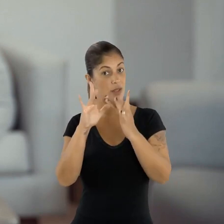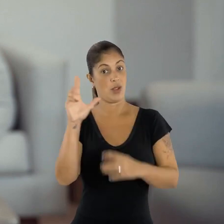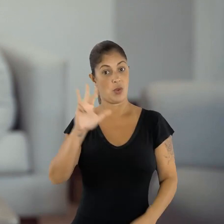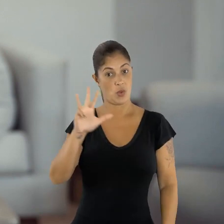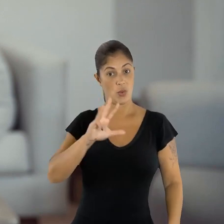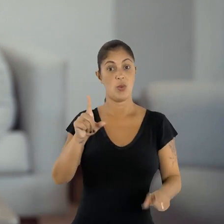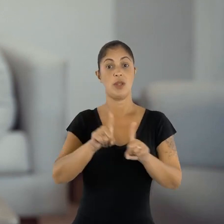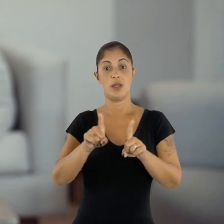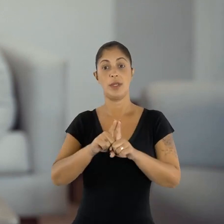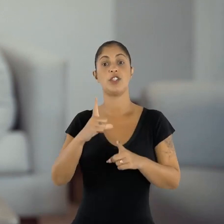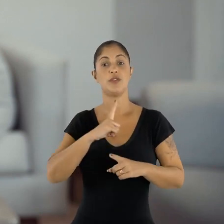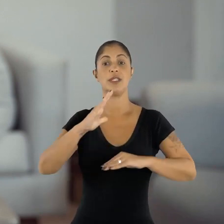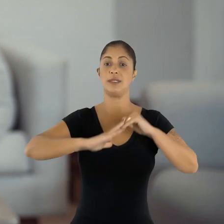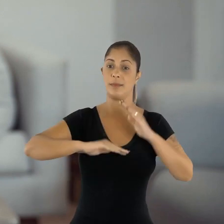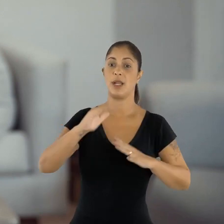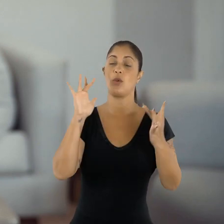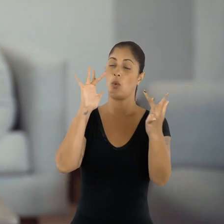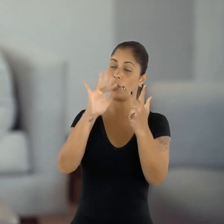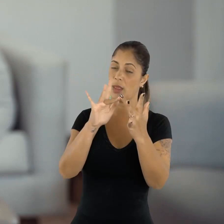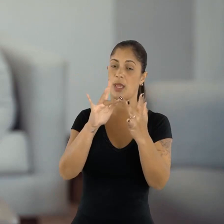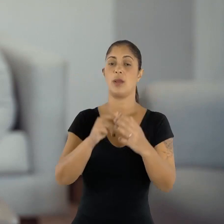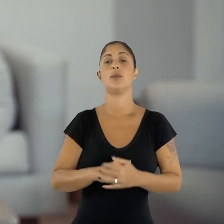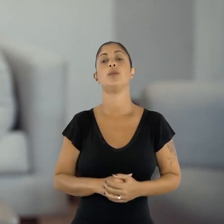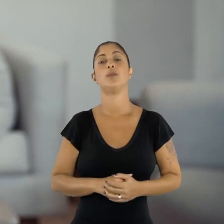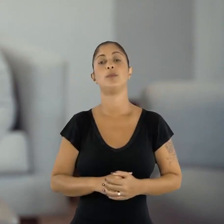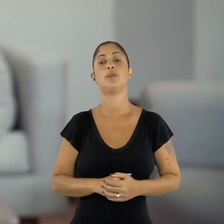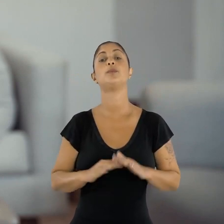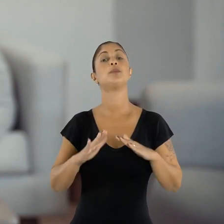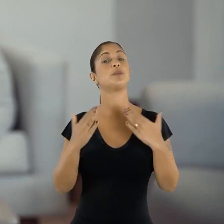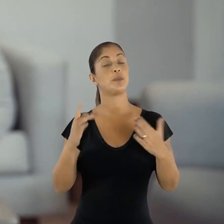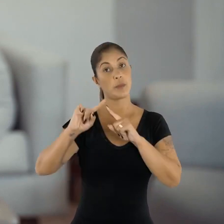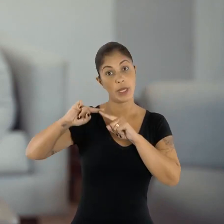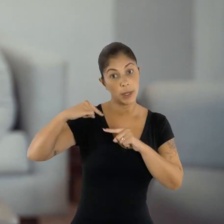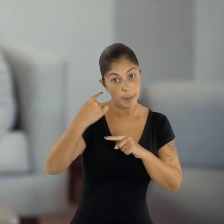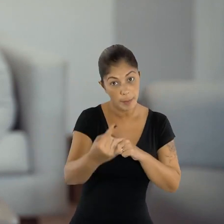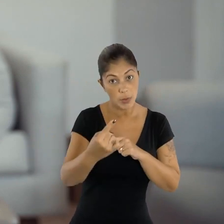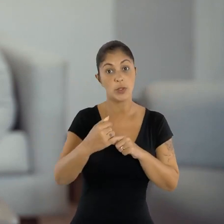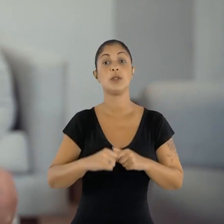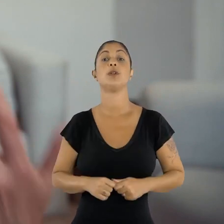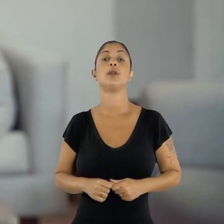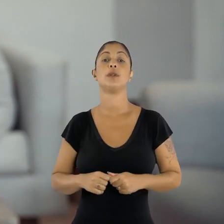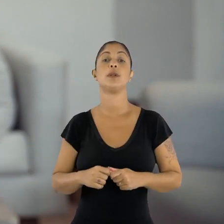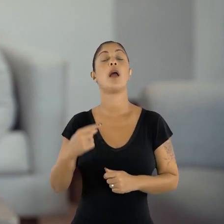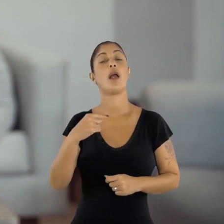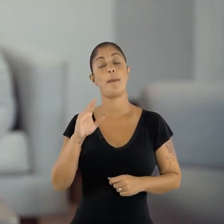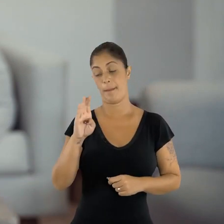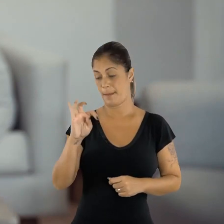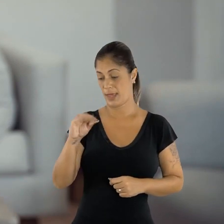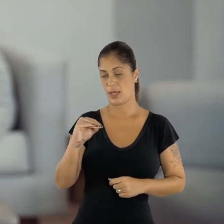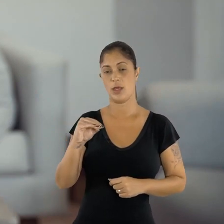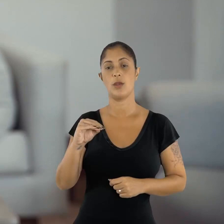falasse Lula com Lula e tuviera tivesse una larga grande plática contato com con Frei Frei Beto. Beto. Y como te digo, después de eso, Depois